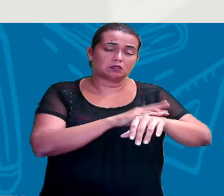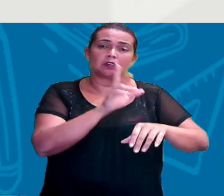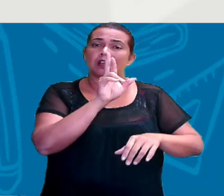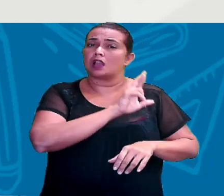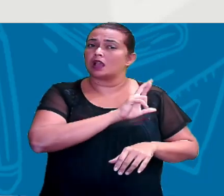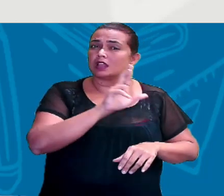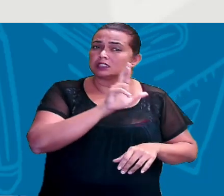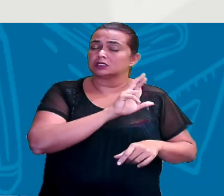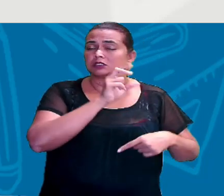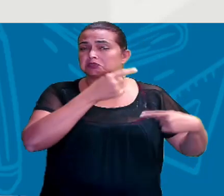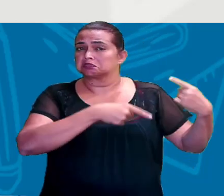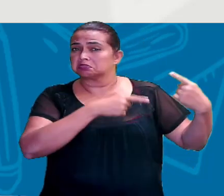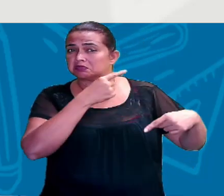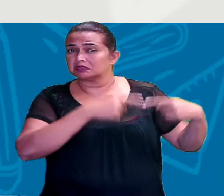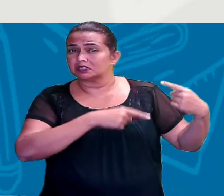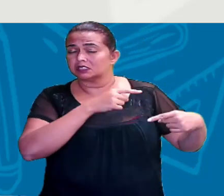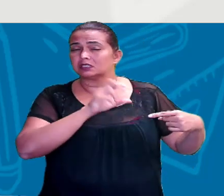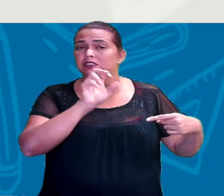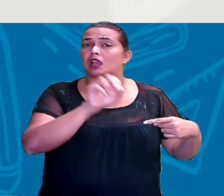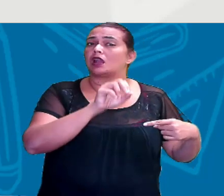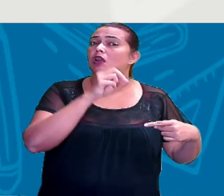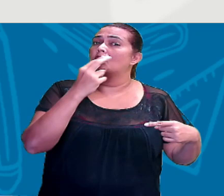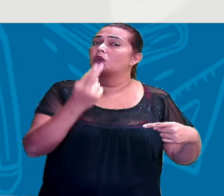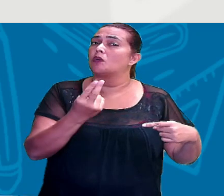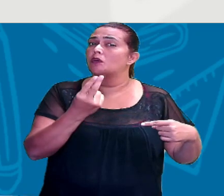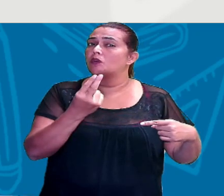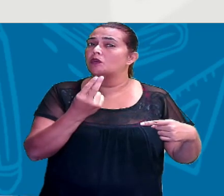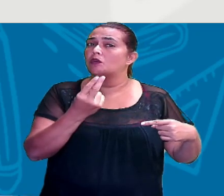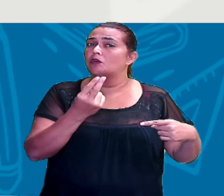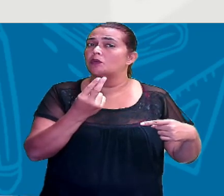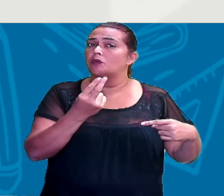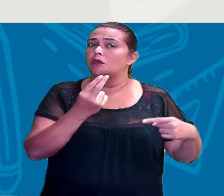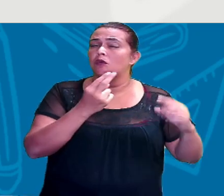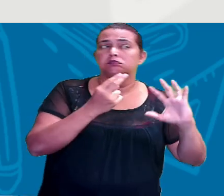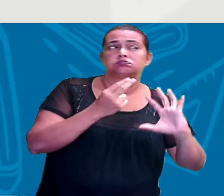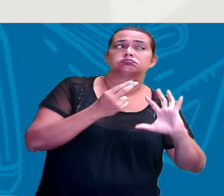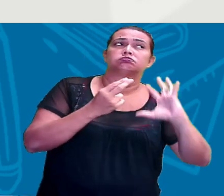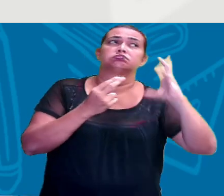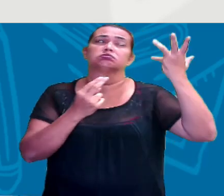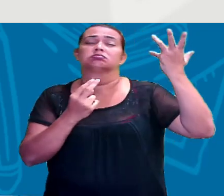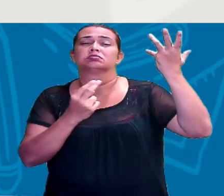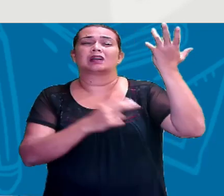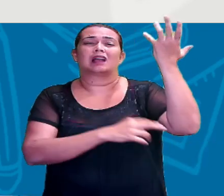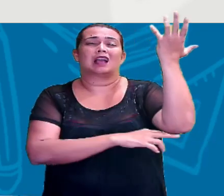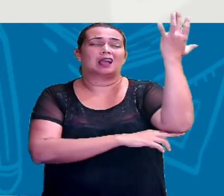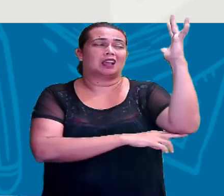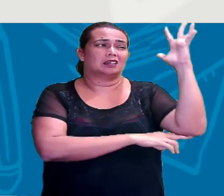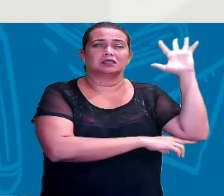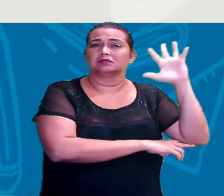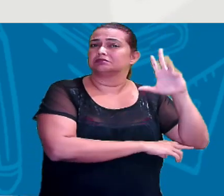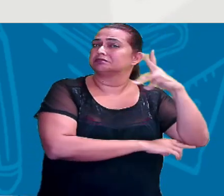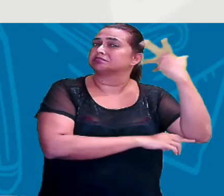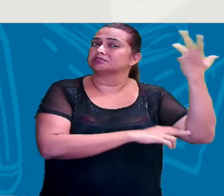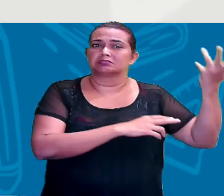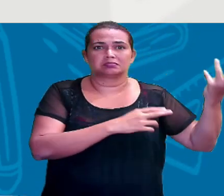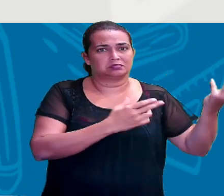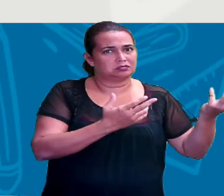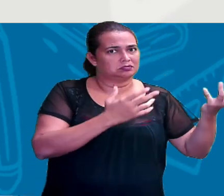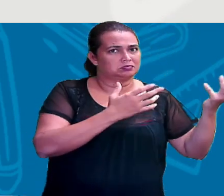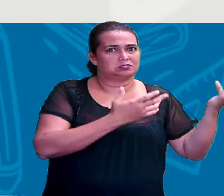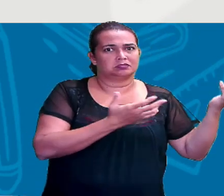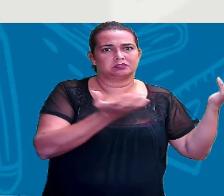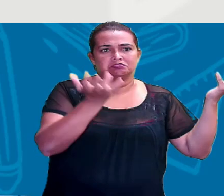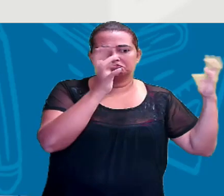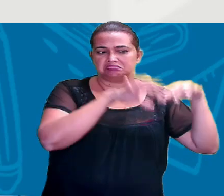ideológicos ou políticos, ou ainda em razão de catástrofes naturais. Portanto, são diferentes dos imigrantes